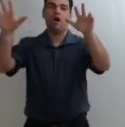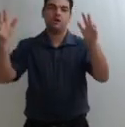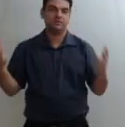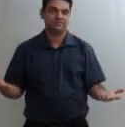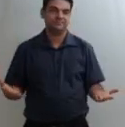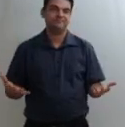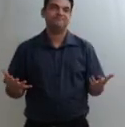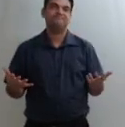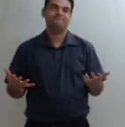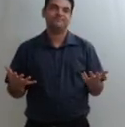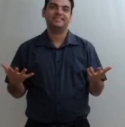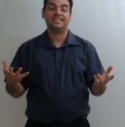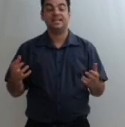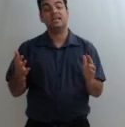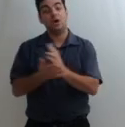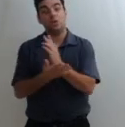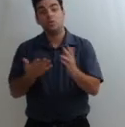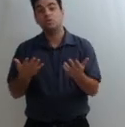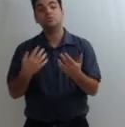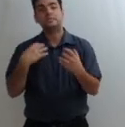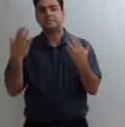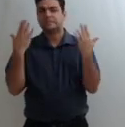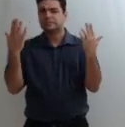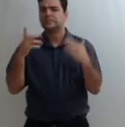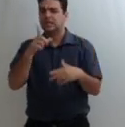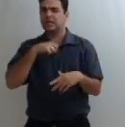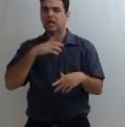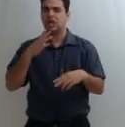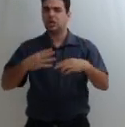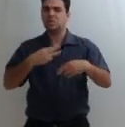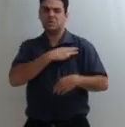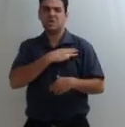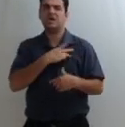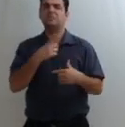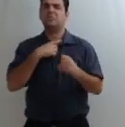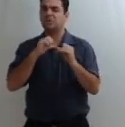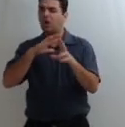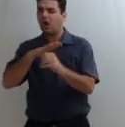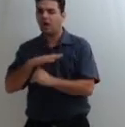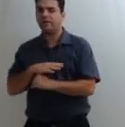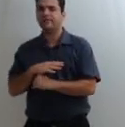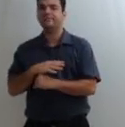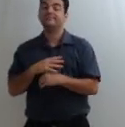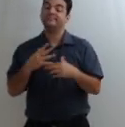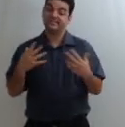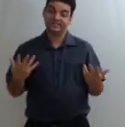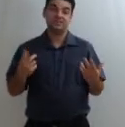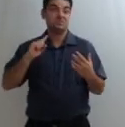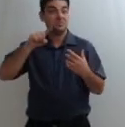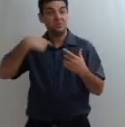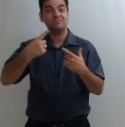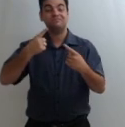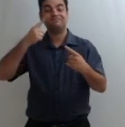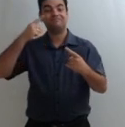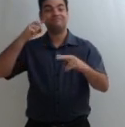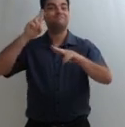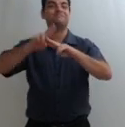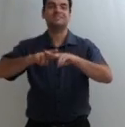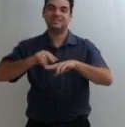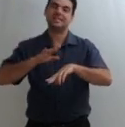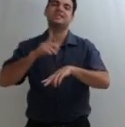um suposto crime de lavagem de dinheiro cuja persecução penal é muito difícil. Na decisão posterior